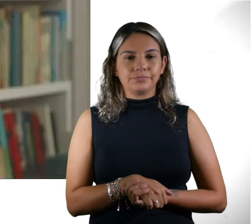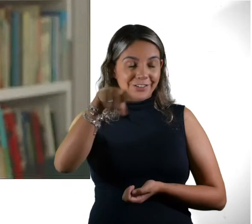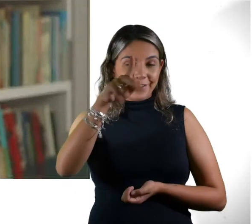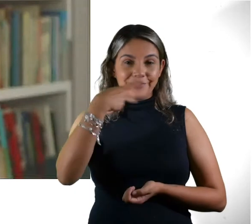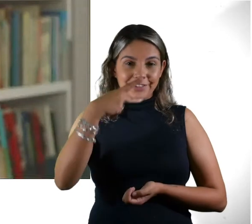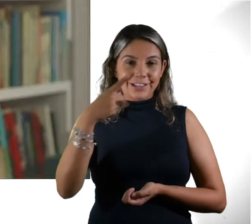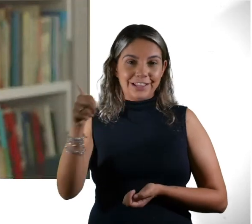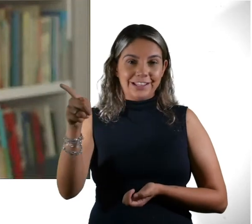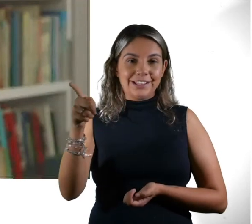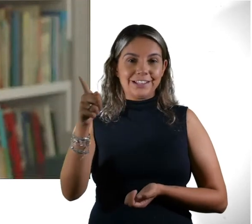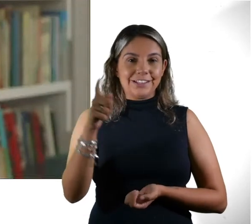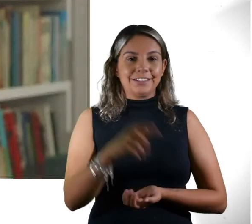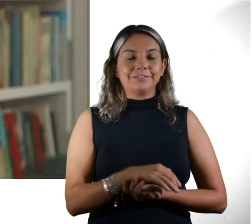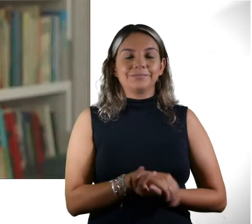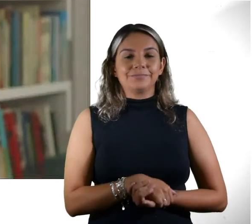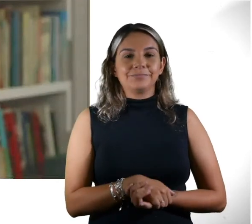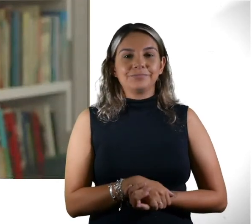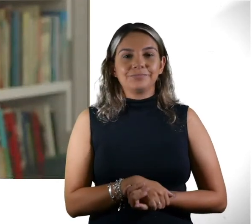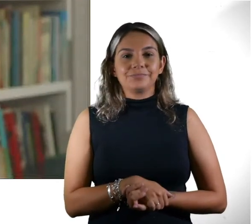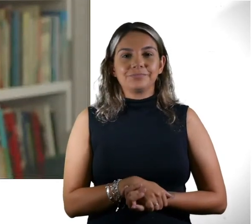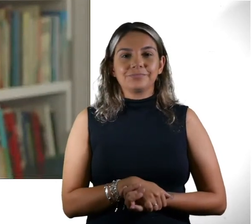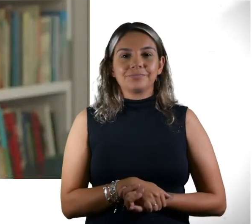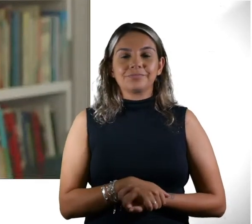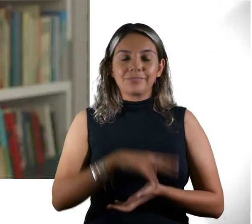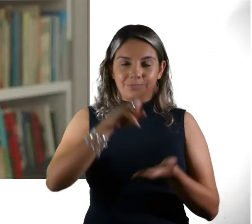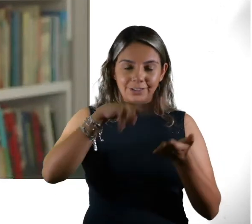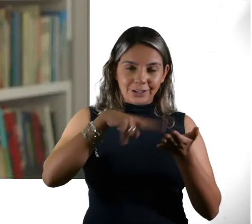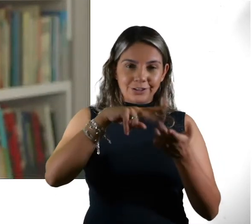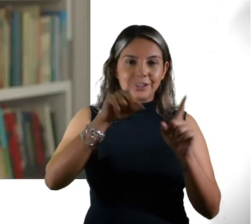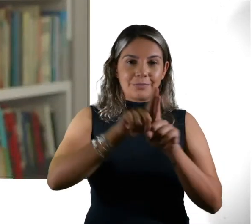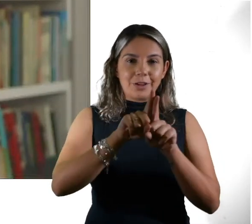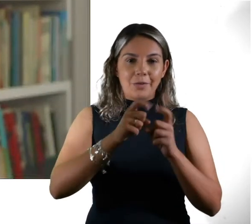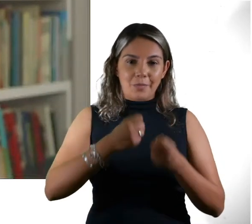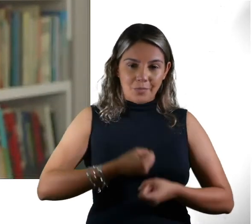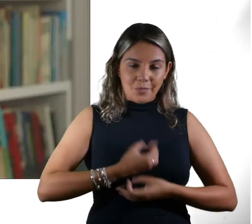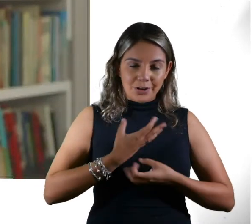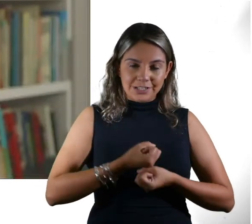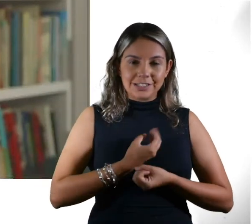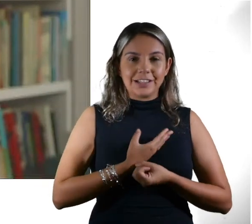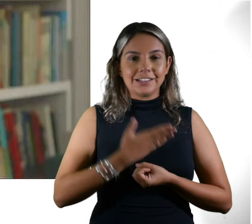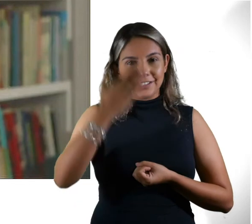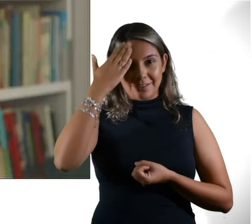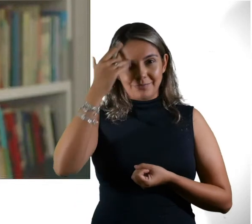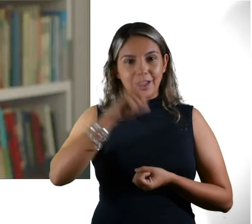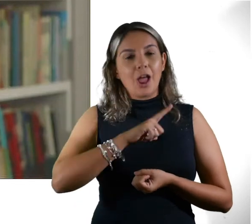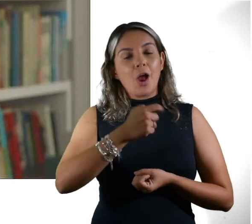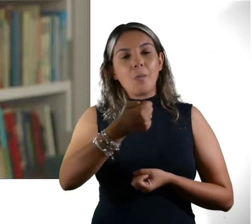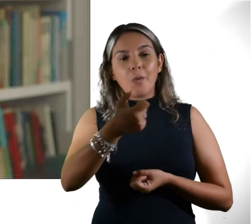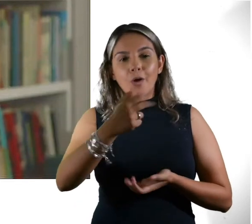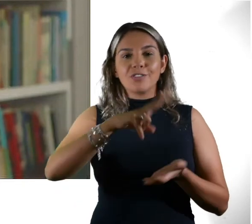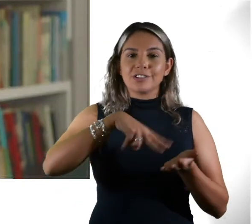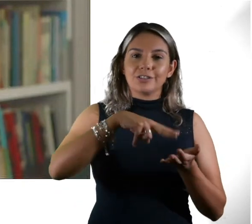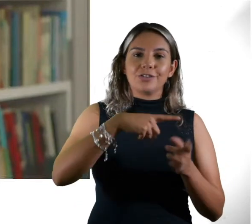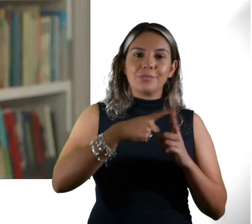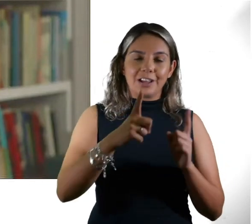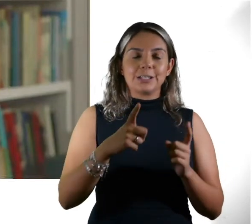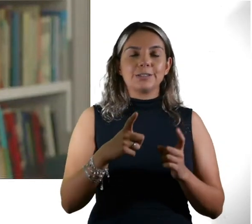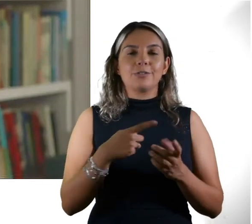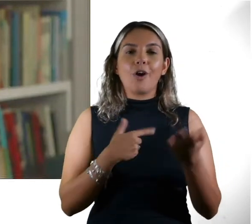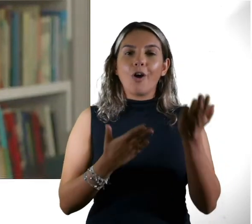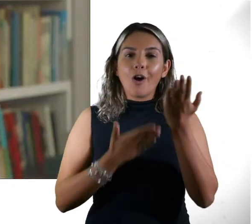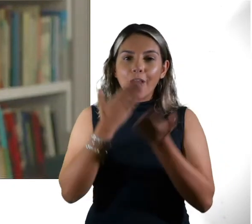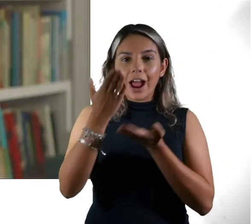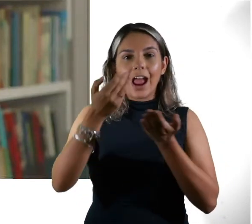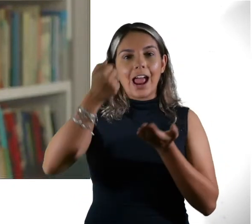Paulino, ouve aí a sugestão maravilhosa do nosso querido Agualusa. E teria leitores, eu acho que mesmo sendo poesia, que eu sei que sempre tem